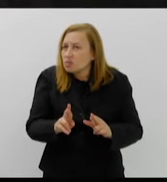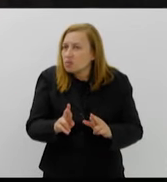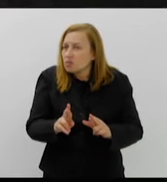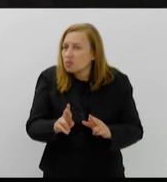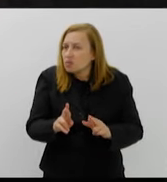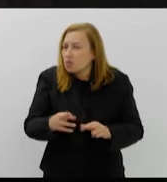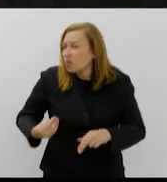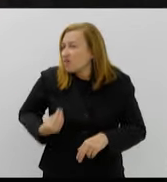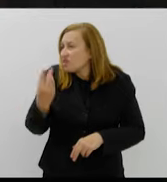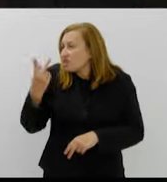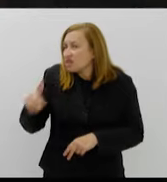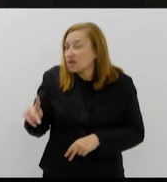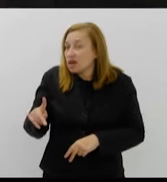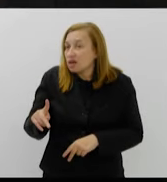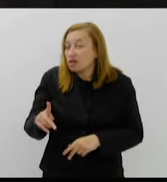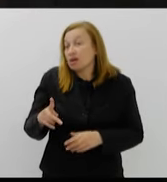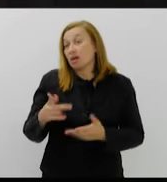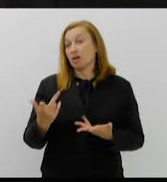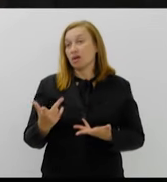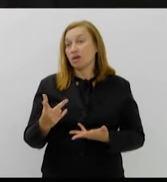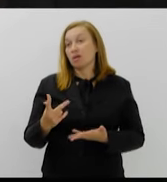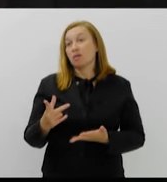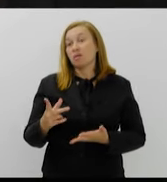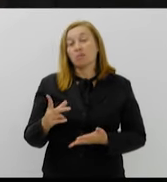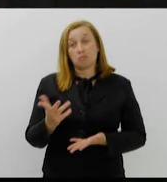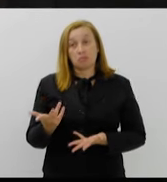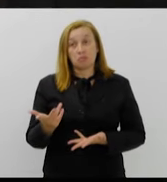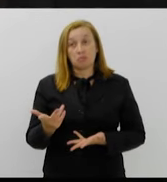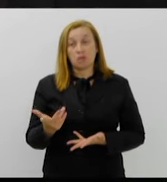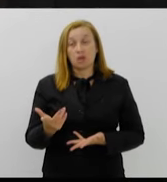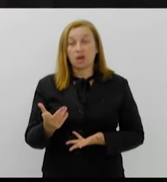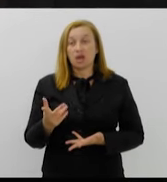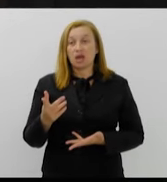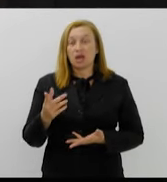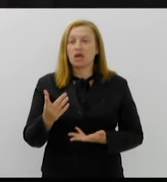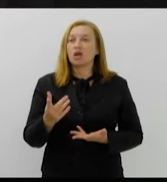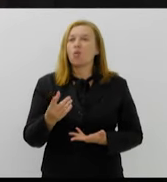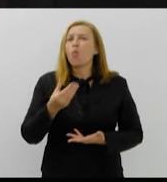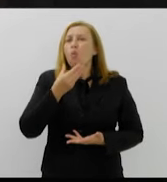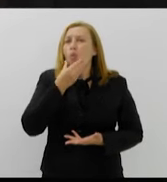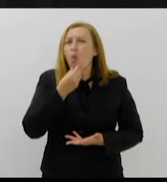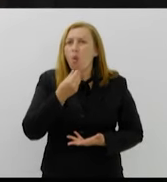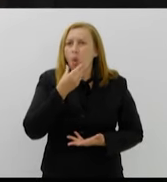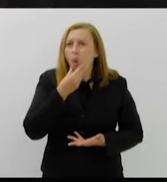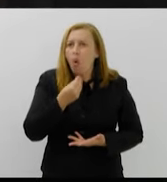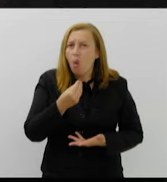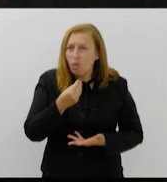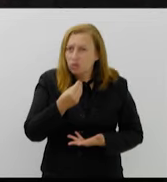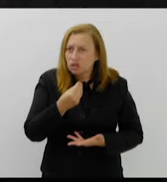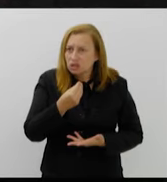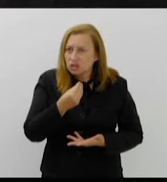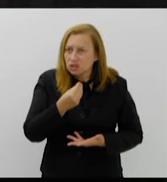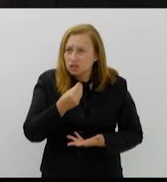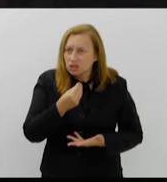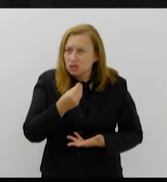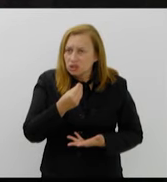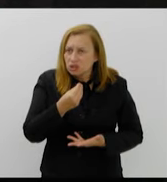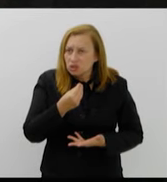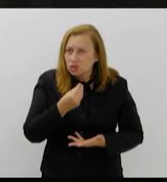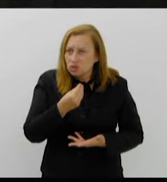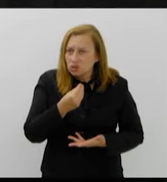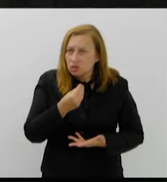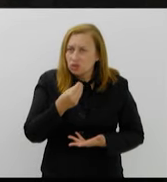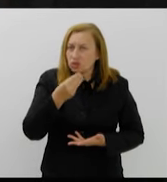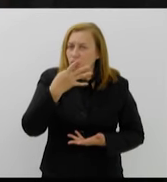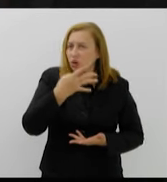dele porque ele marcou para ele mesmo seu Mirim o homem ex subsecretário de saúde marcou